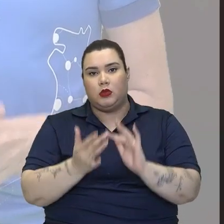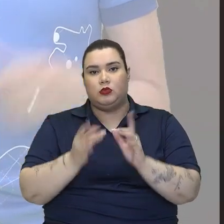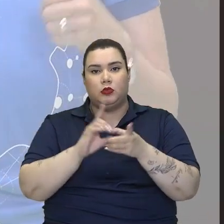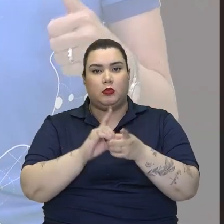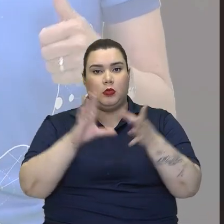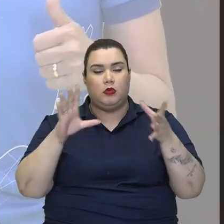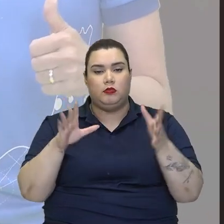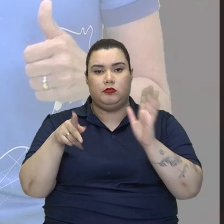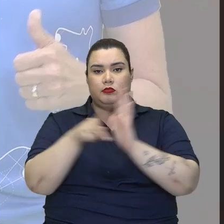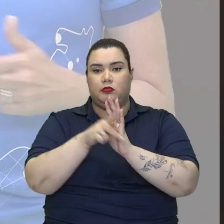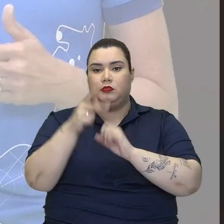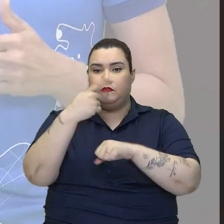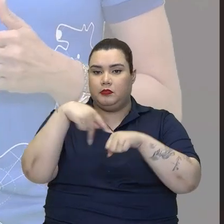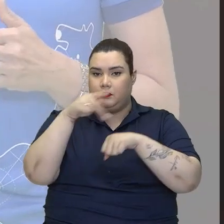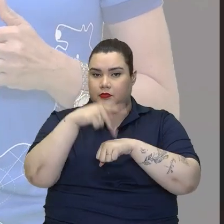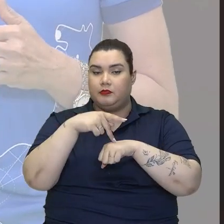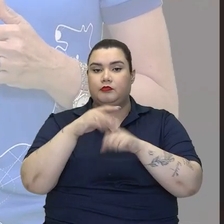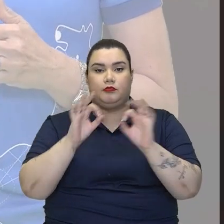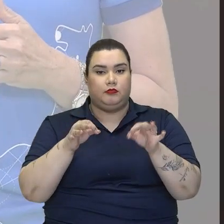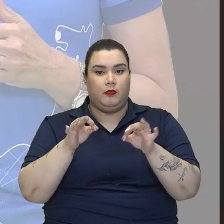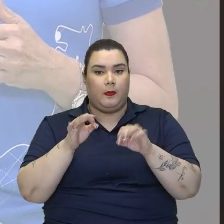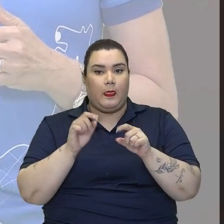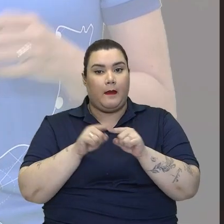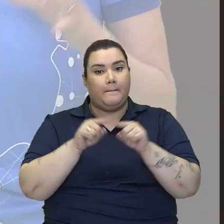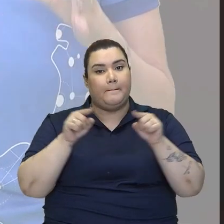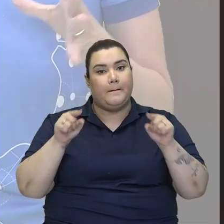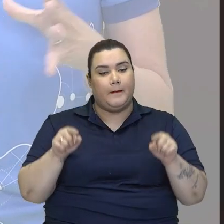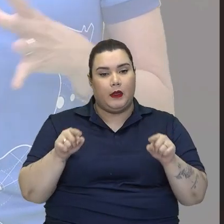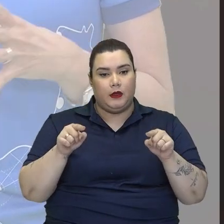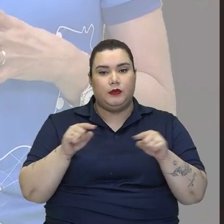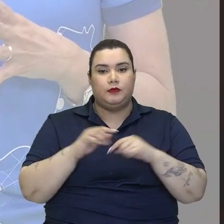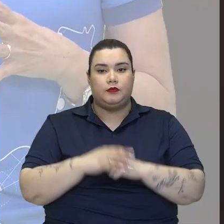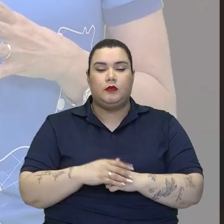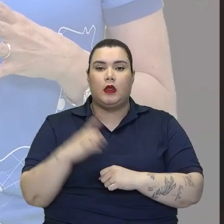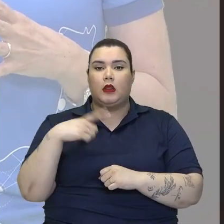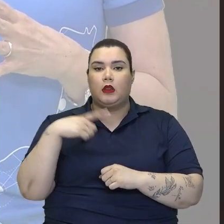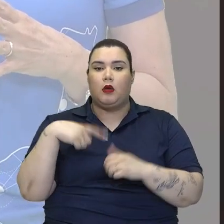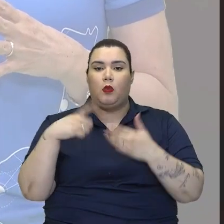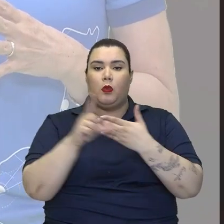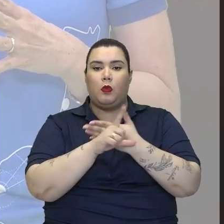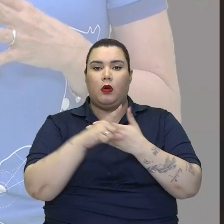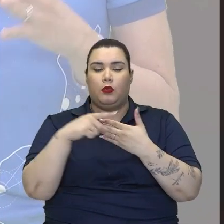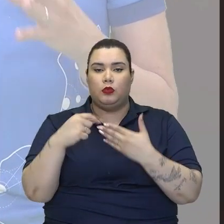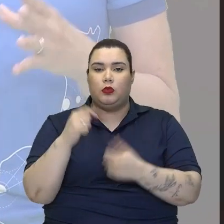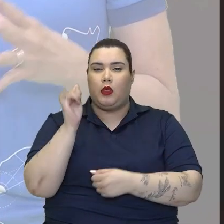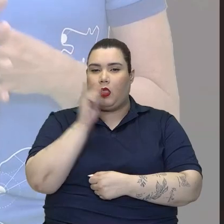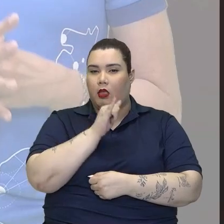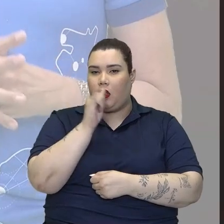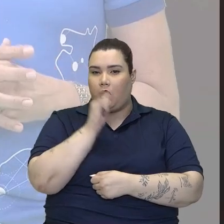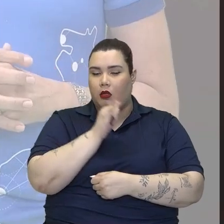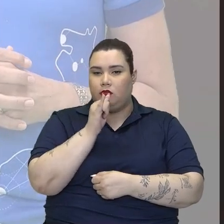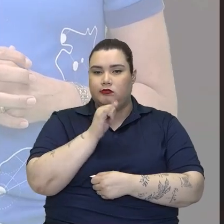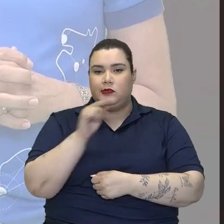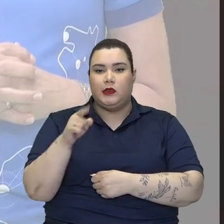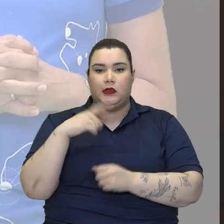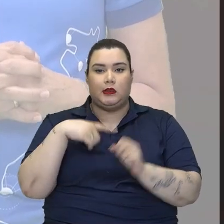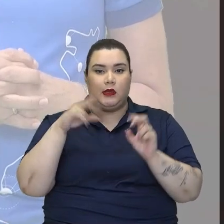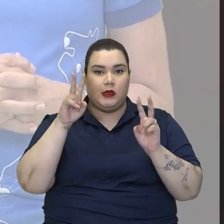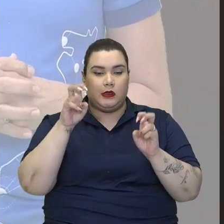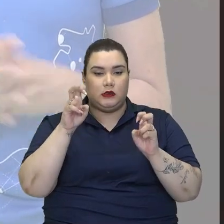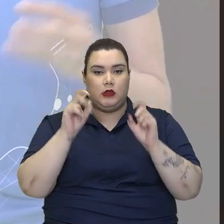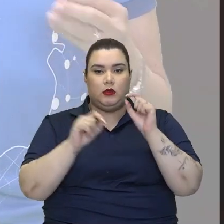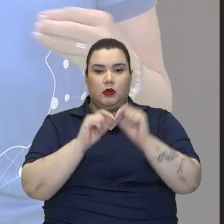país. Sim, é verdade, mas temos um autor, um italiano, que ele é citado por